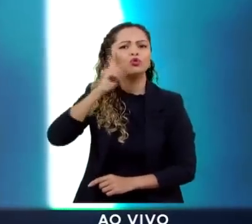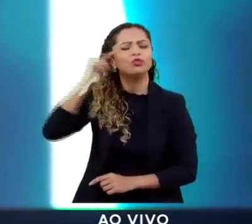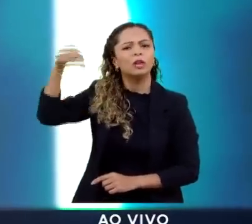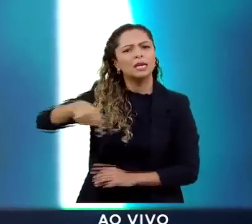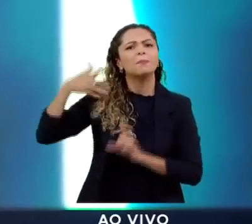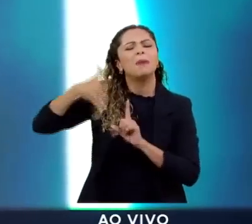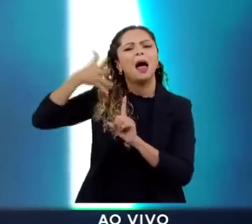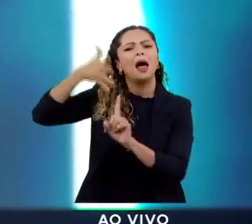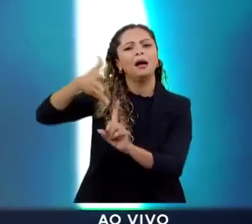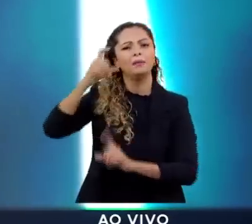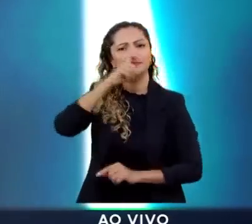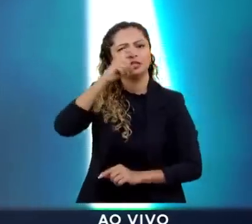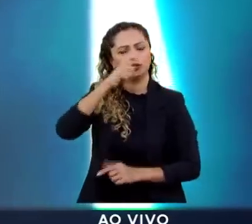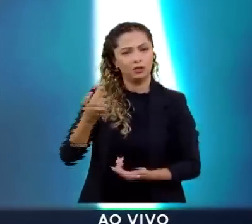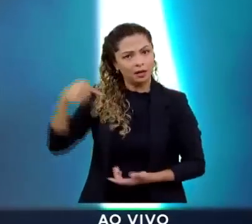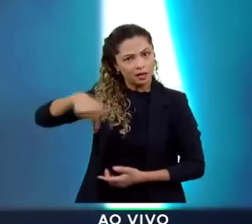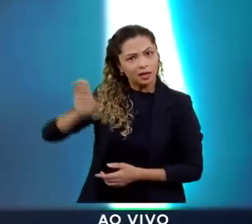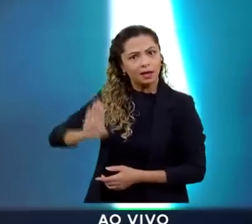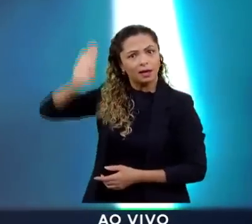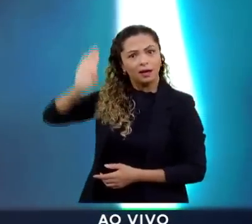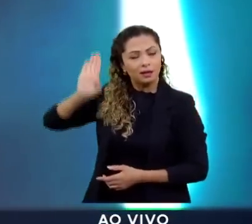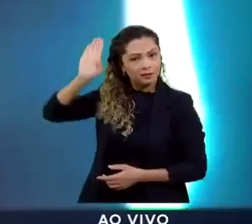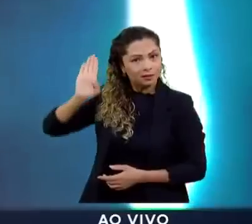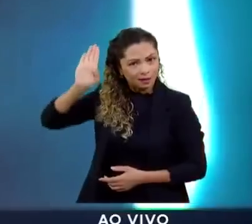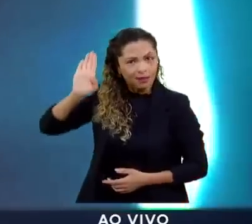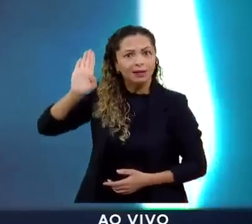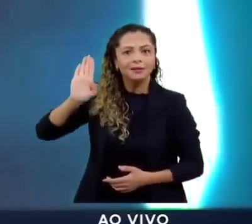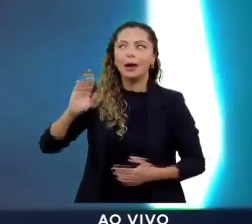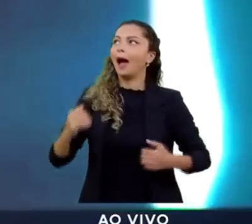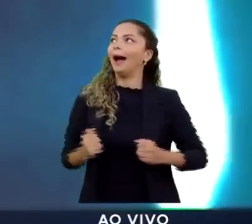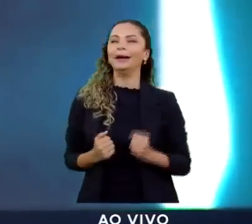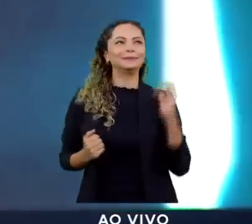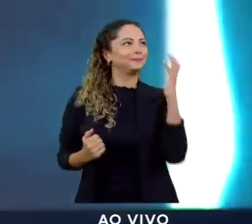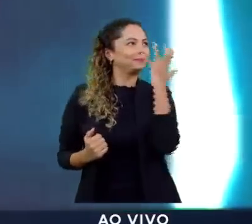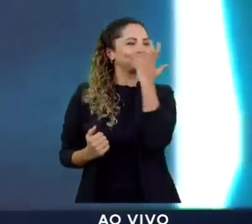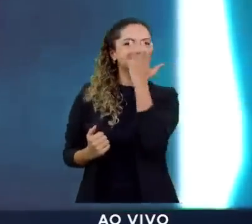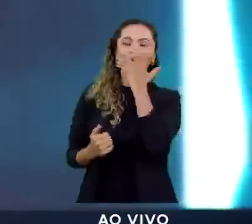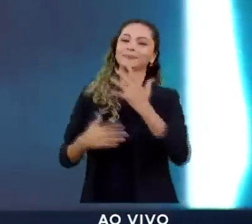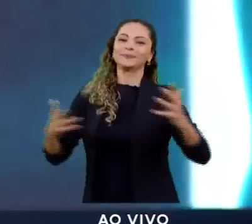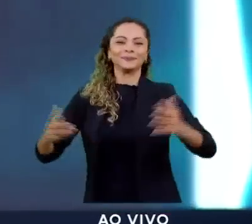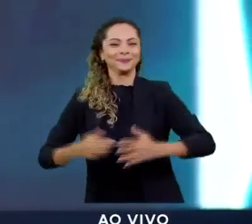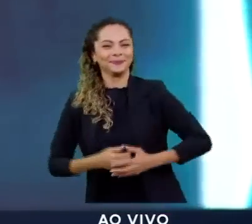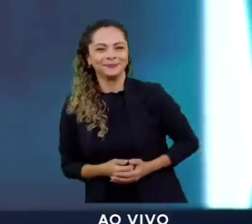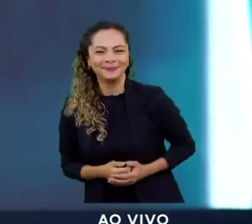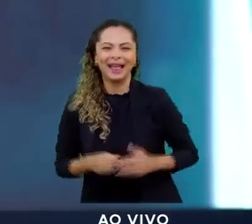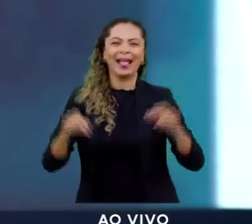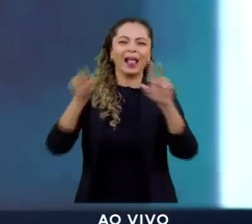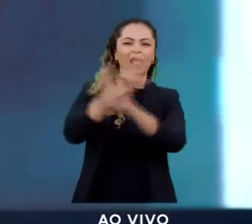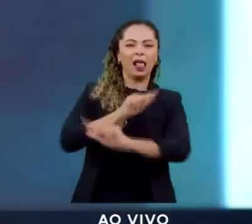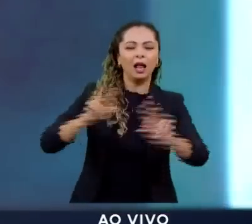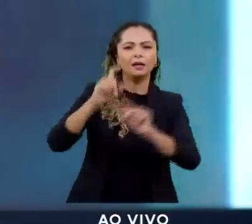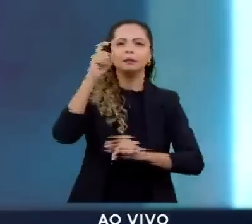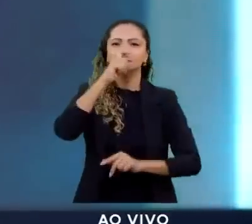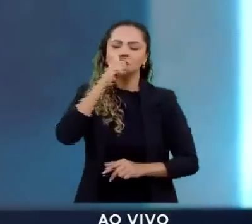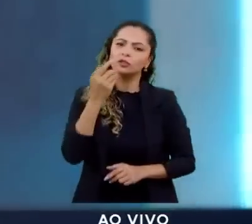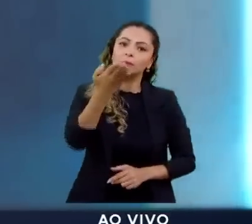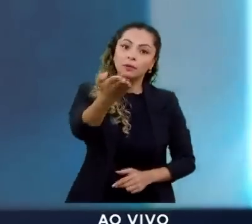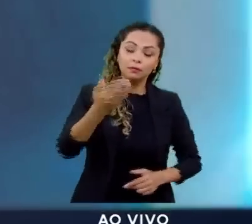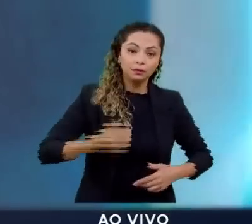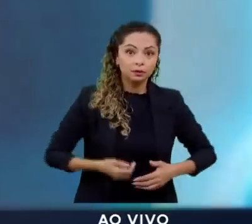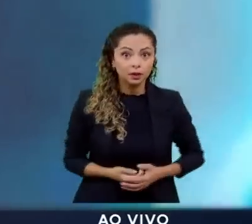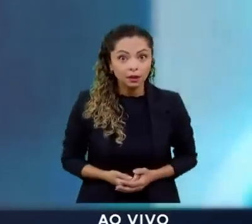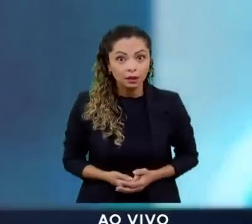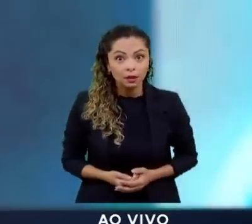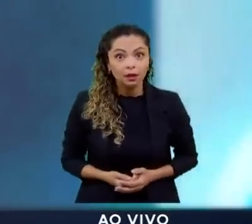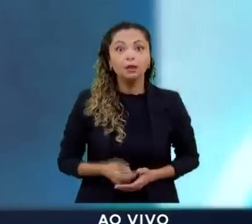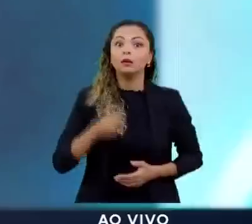que simplesmente se vestem com uma roupagem que ele não é aquilo para mentir para te enganar Então você precisa